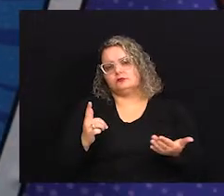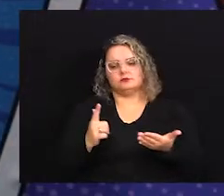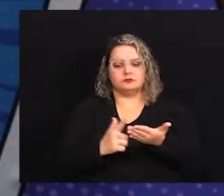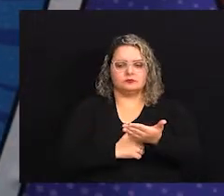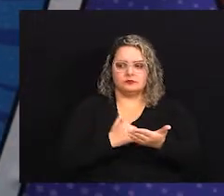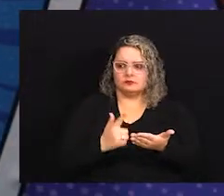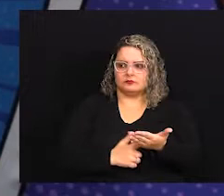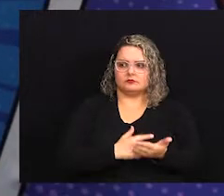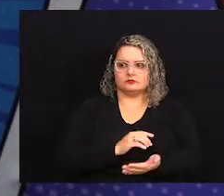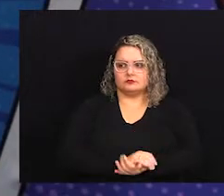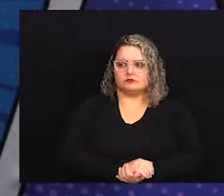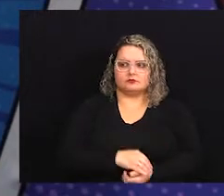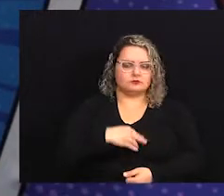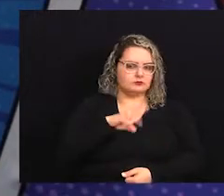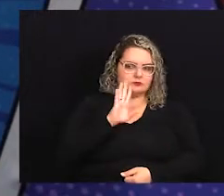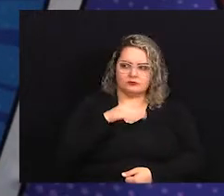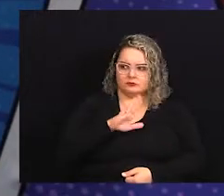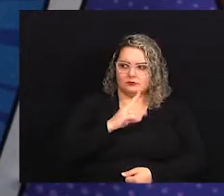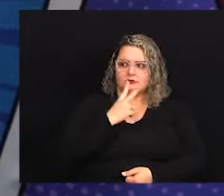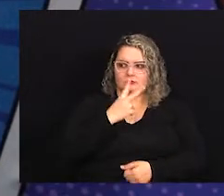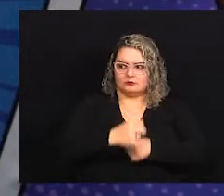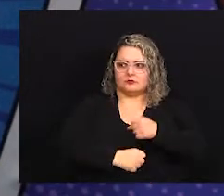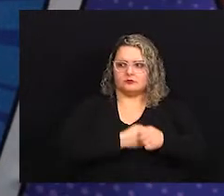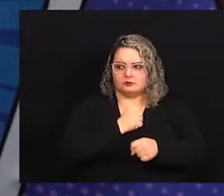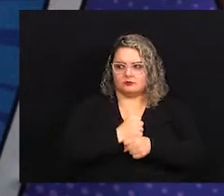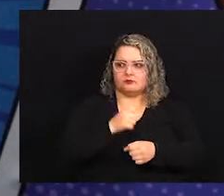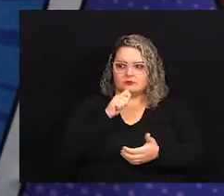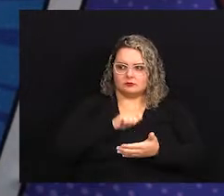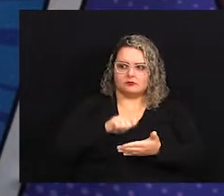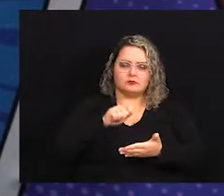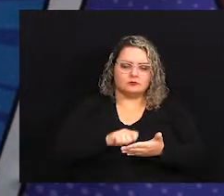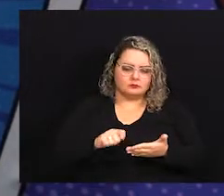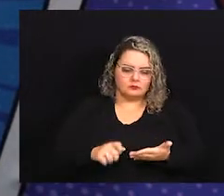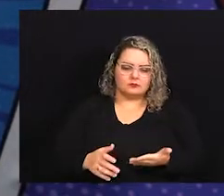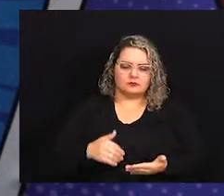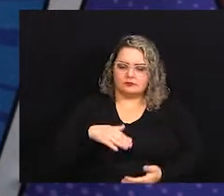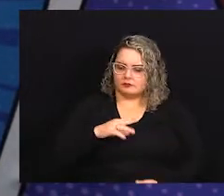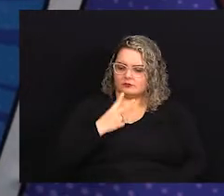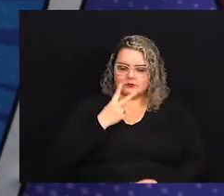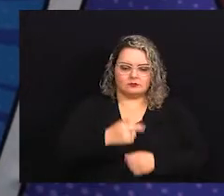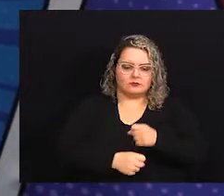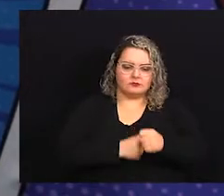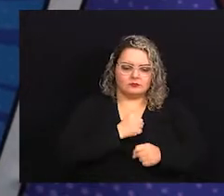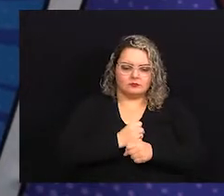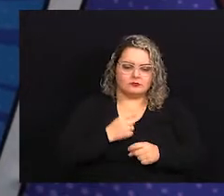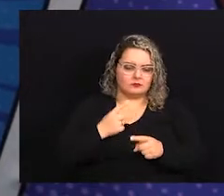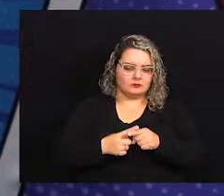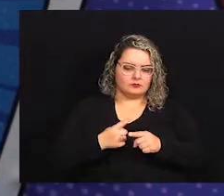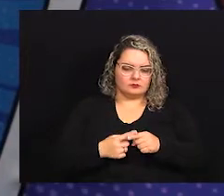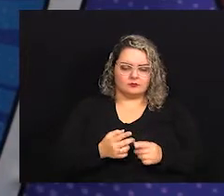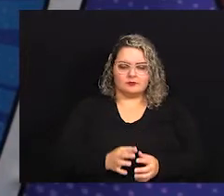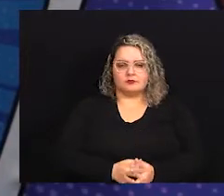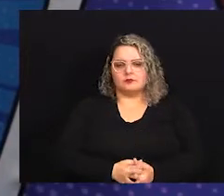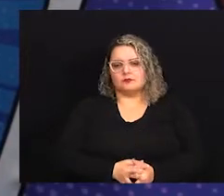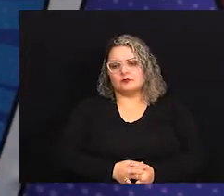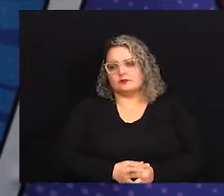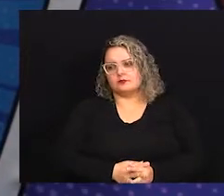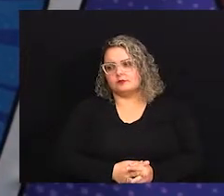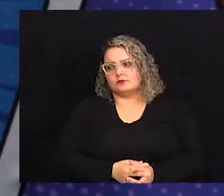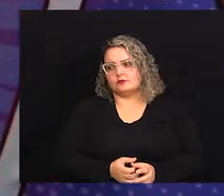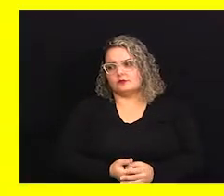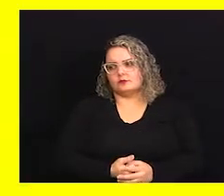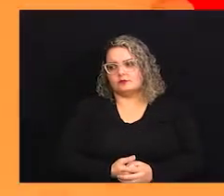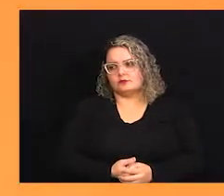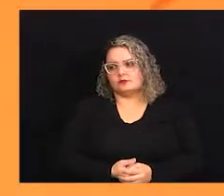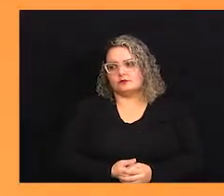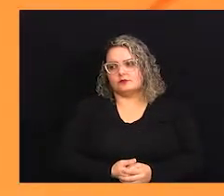O livro em si levou mais de 2 anos para escrever, cara. Levou mais de 2 anos, porque